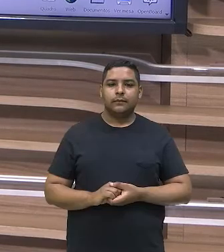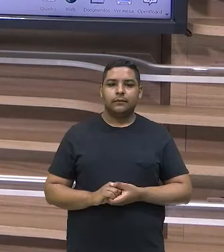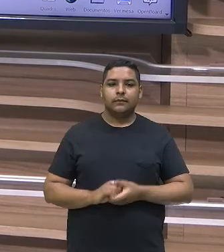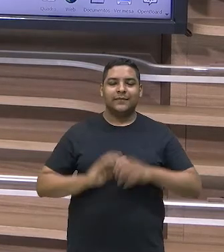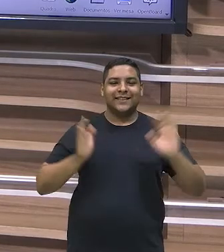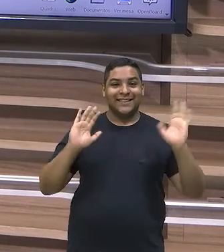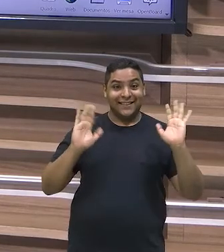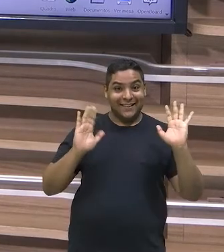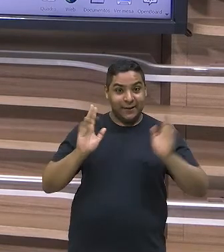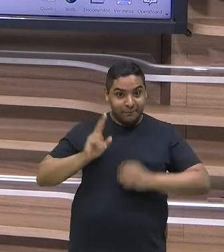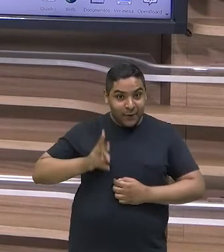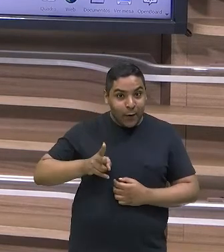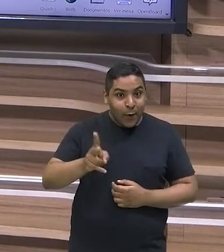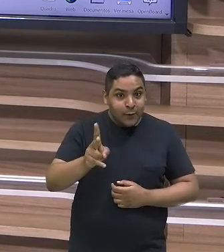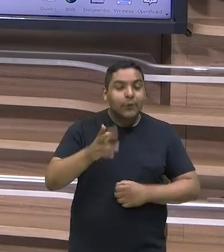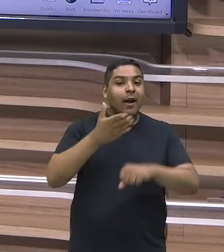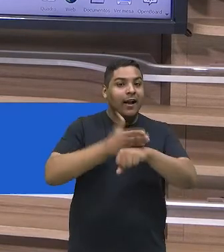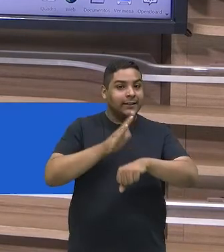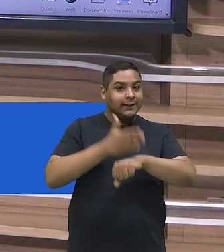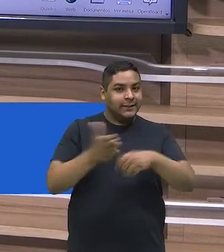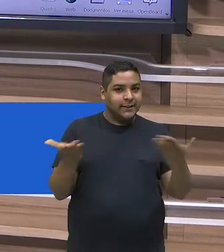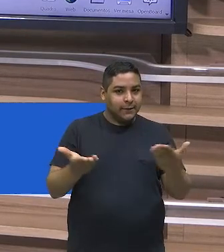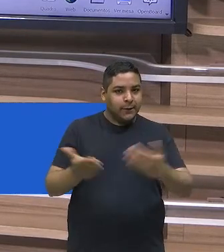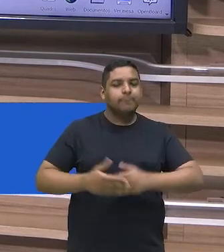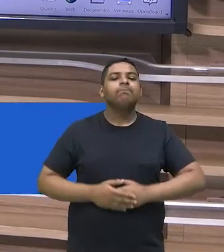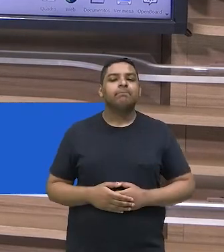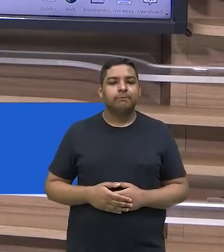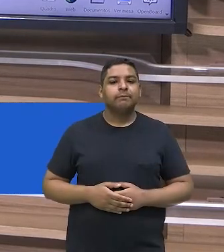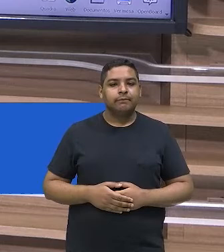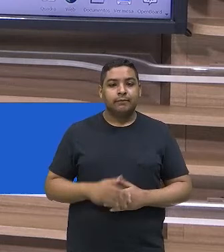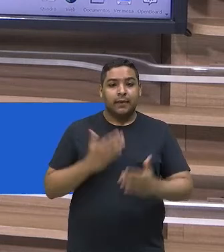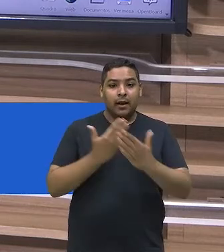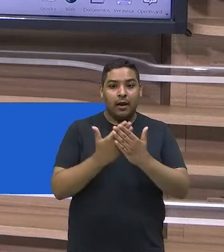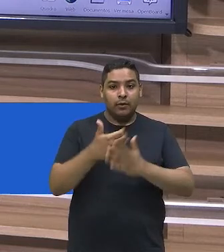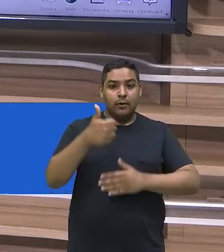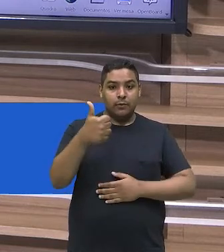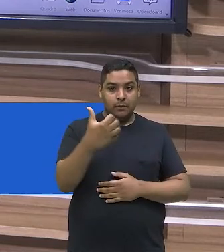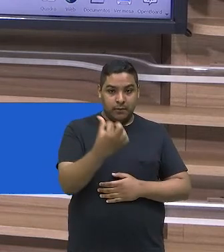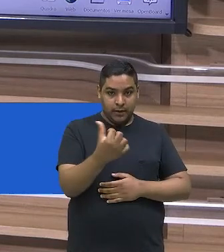Olá, vamos continuar com o nosso Exercitando? Agora é a aula